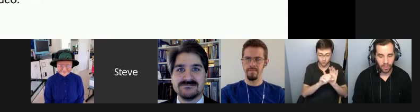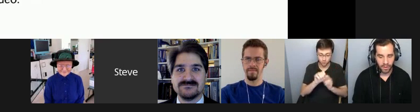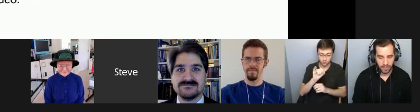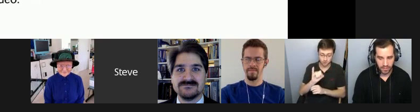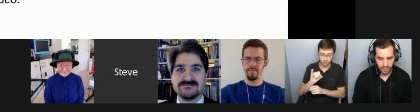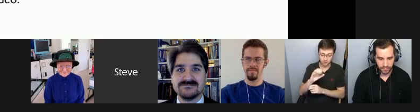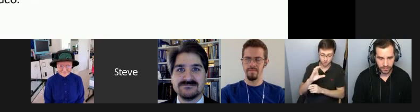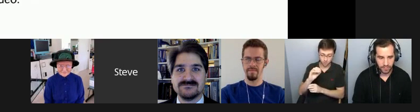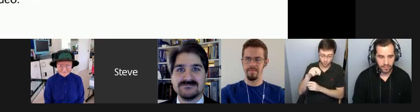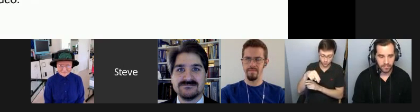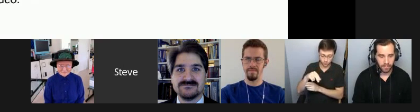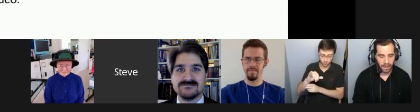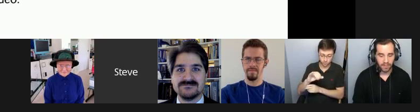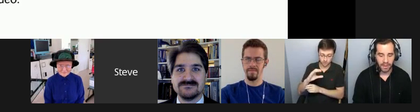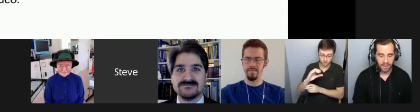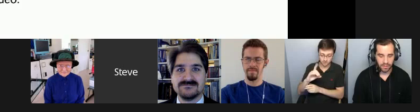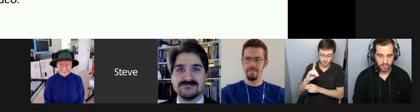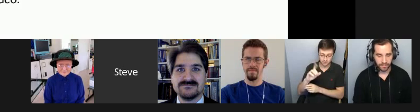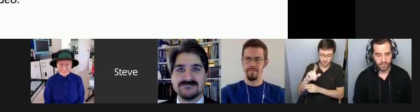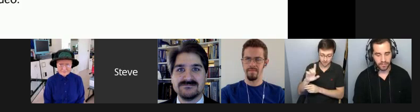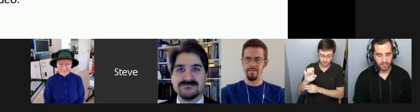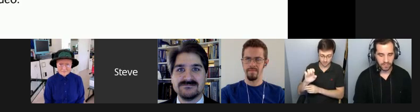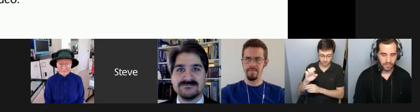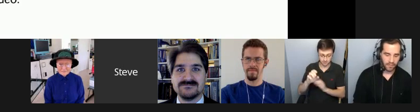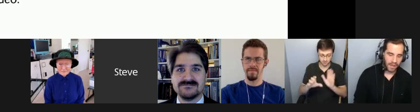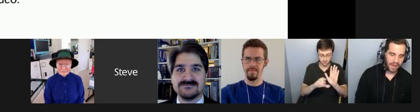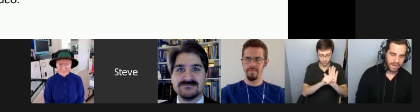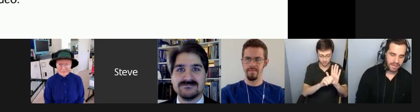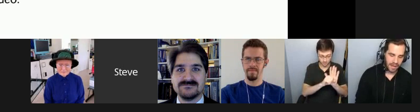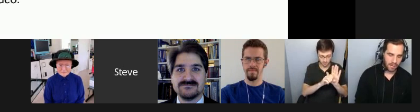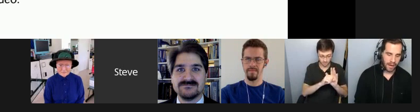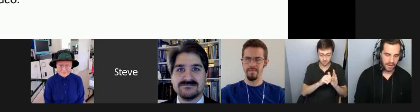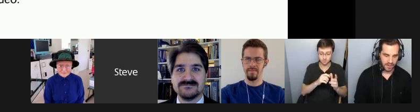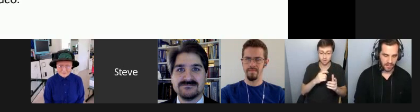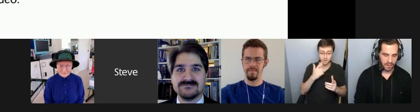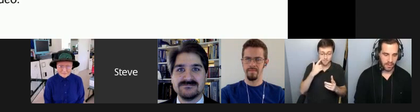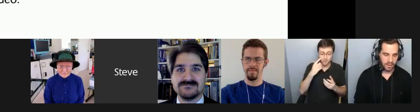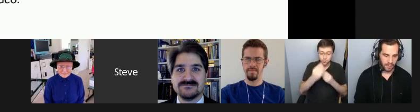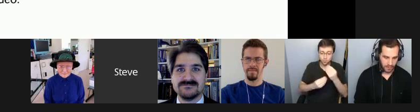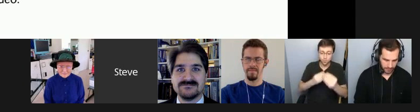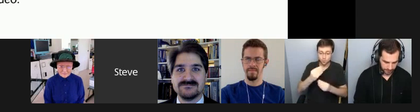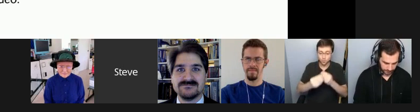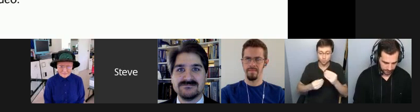altamente icônicos para um texto em Signwriting.